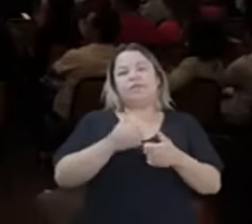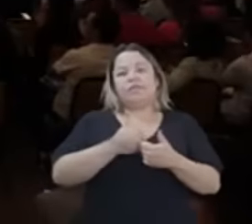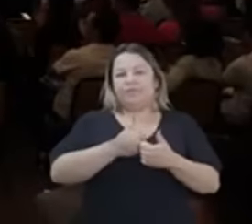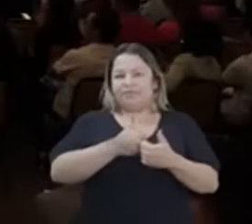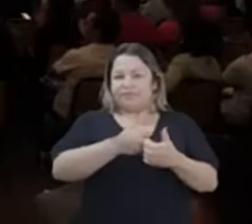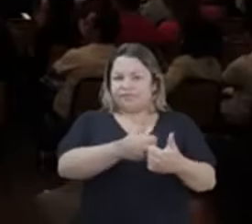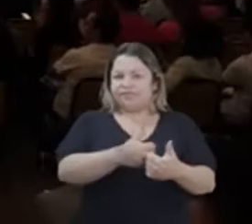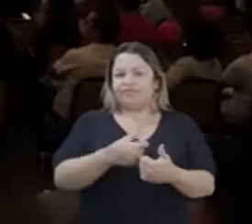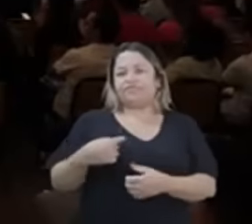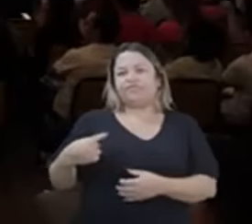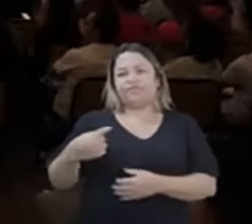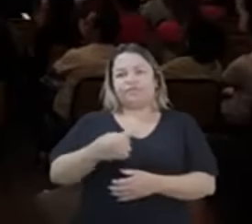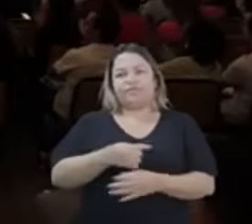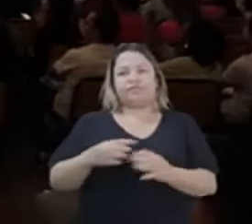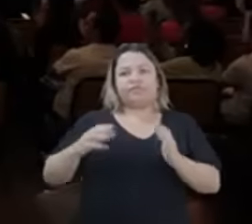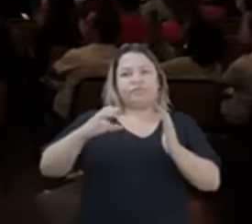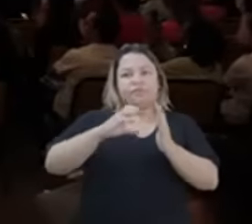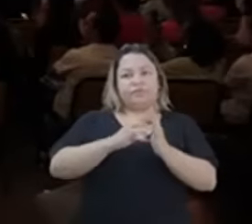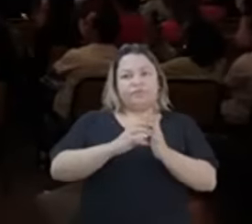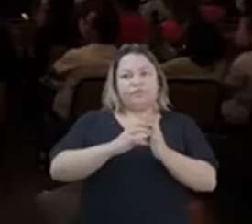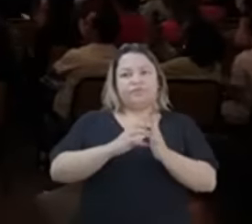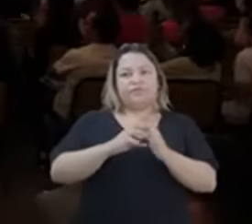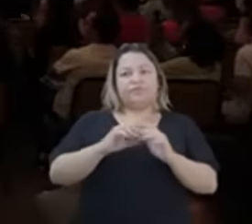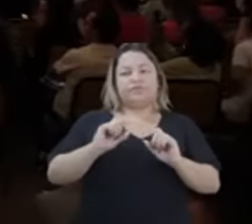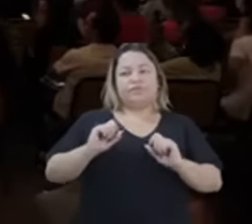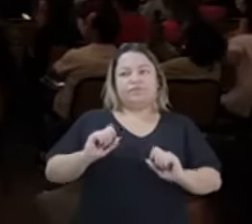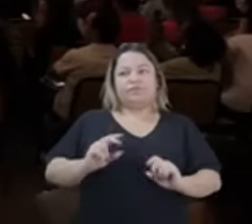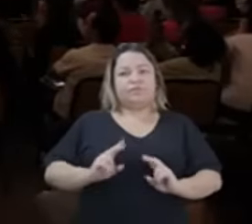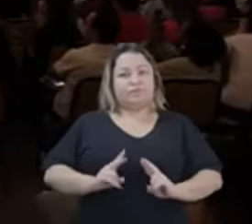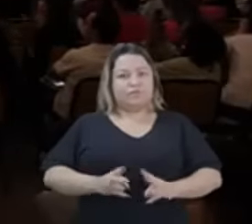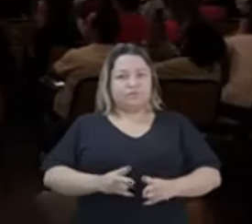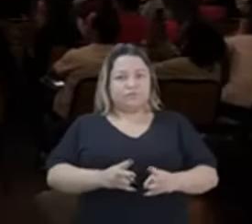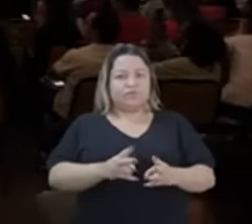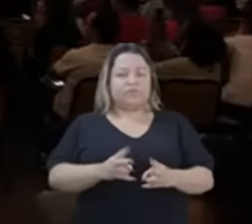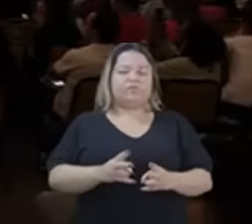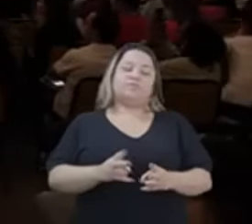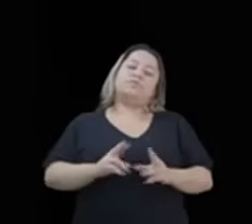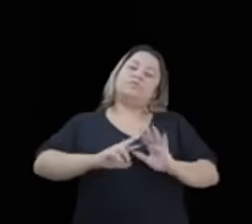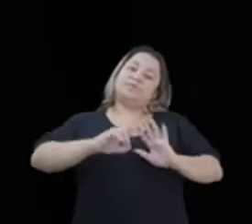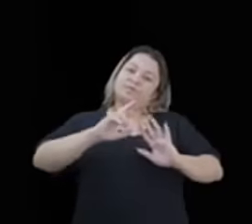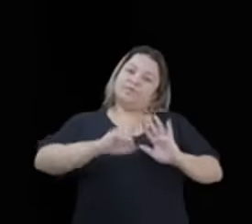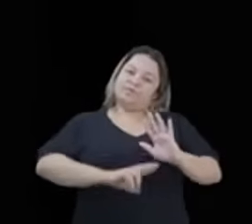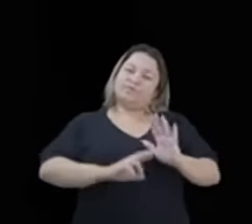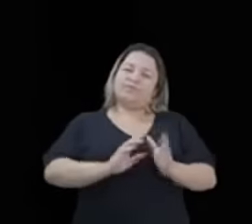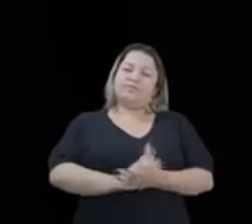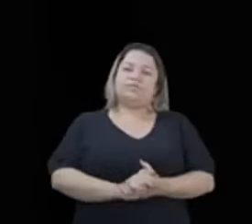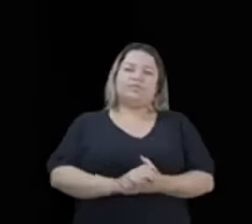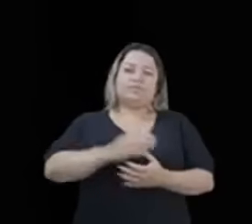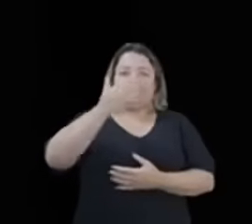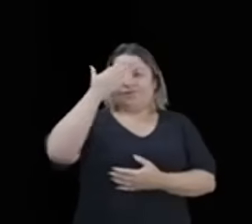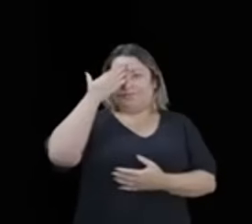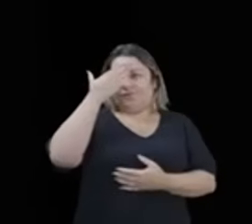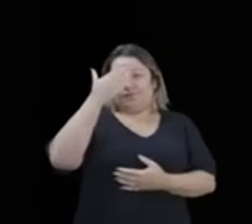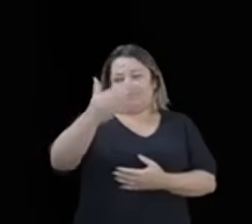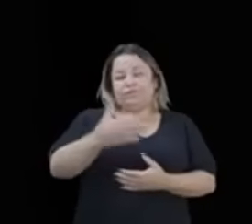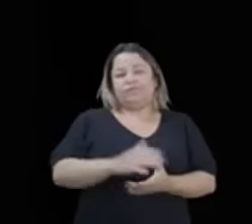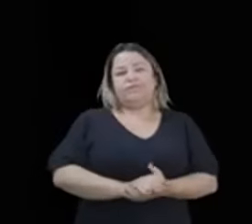o nosso partido no último período, e fica aqui o meu registro de gratidão.